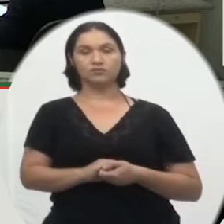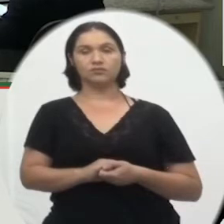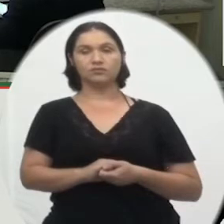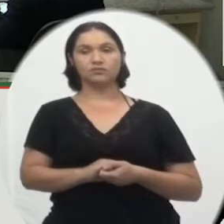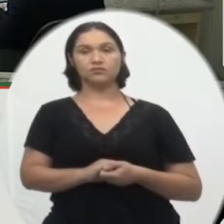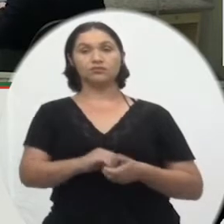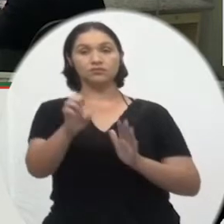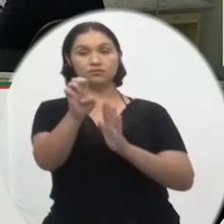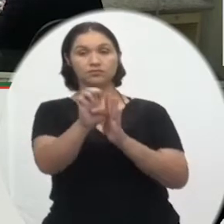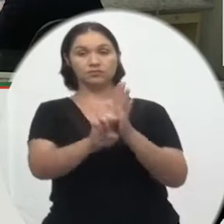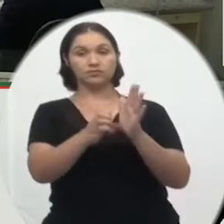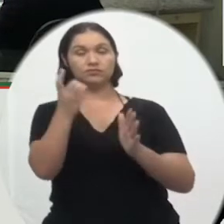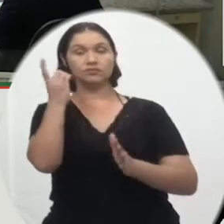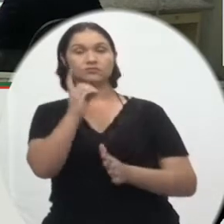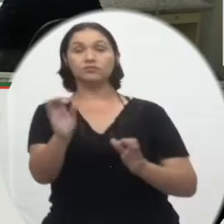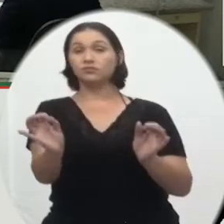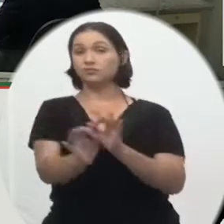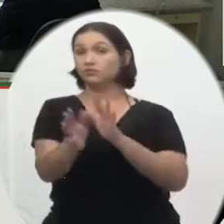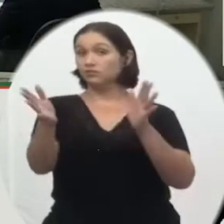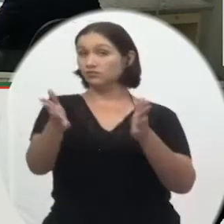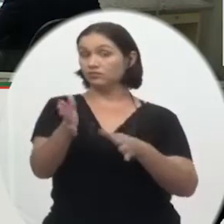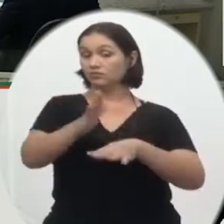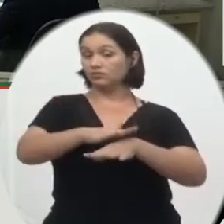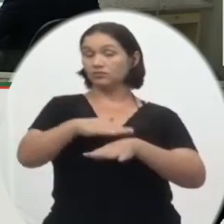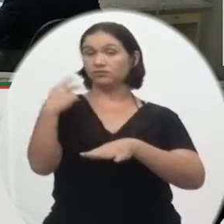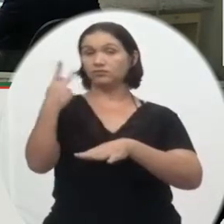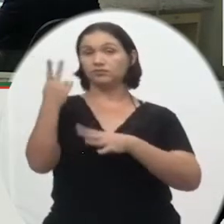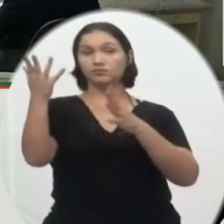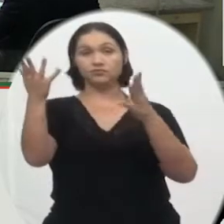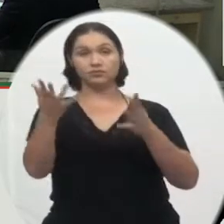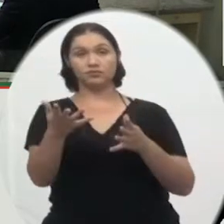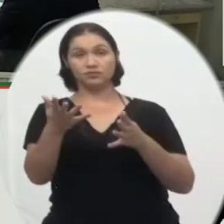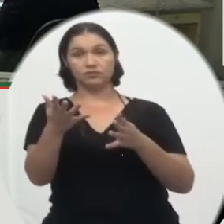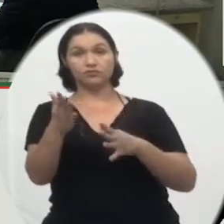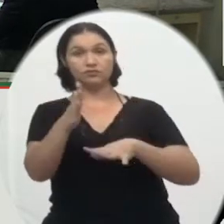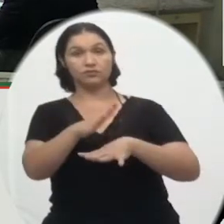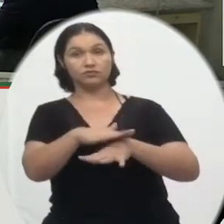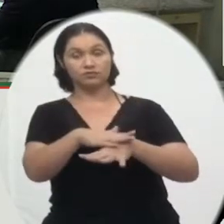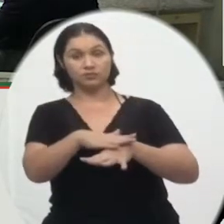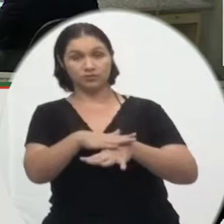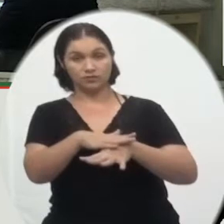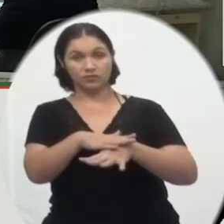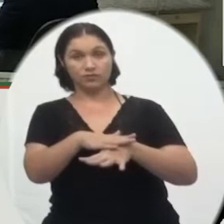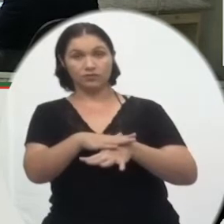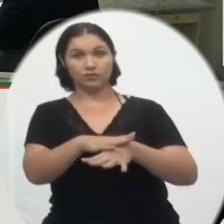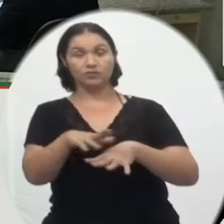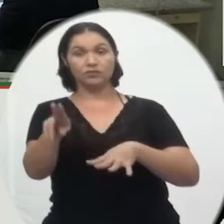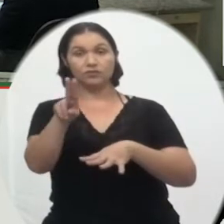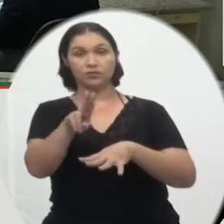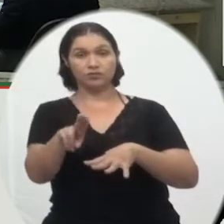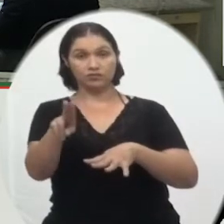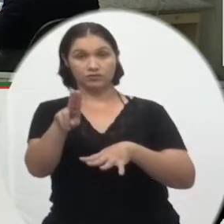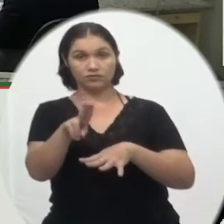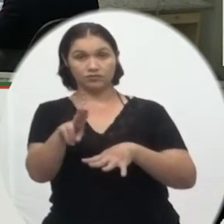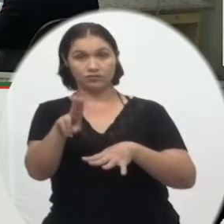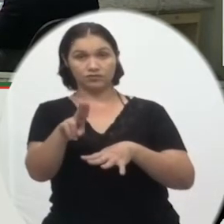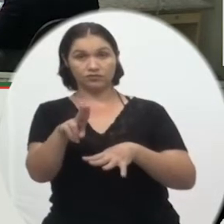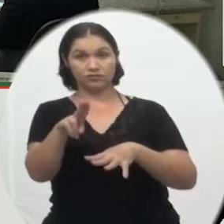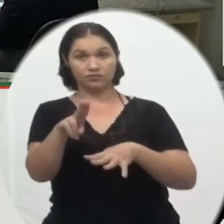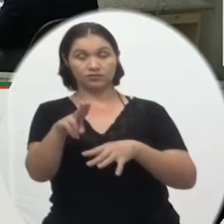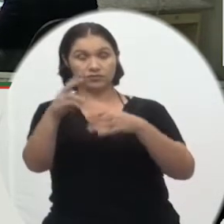Terminado o expediente, passamos para o horário político. Fará uso desse espaço conforme o artigo 107 do Regimento